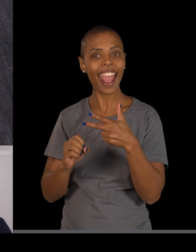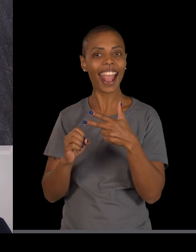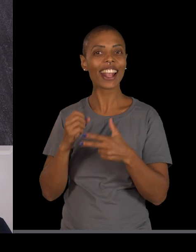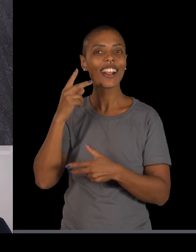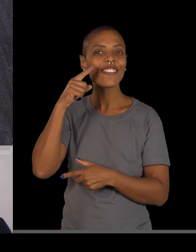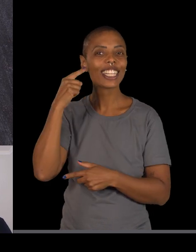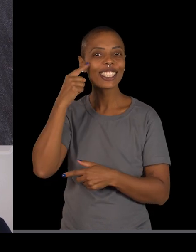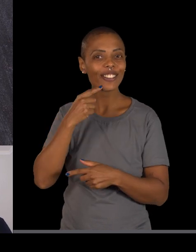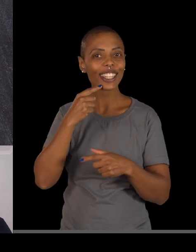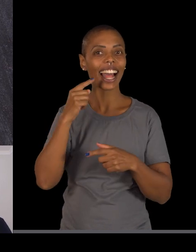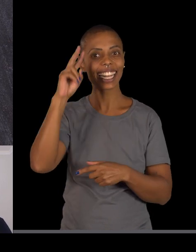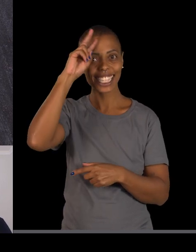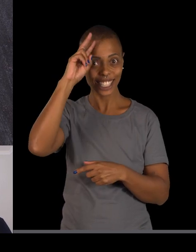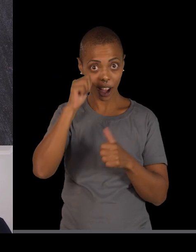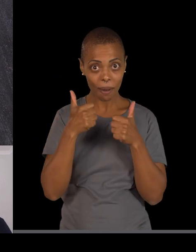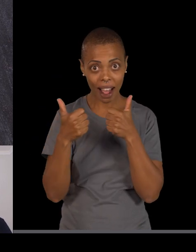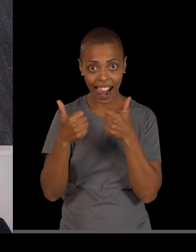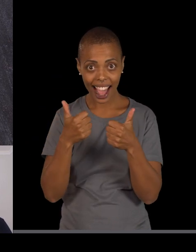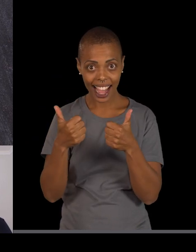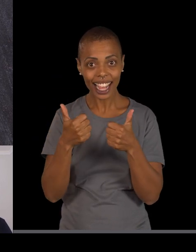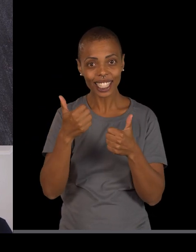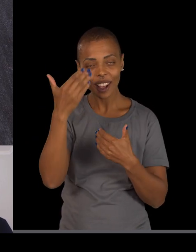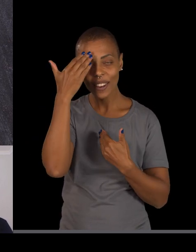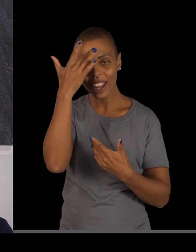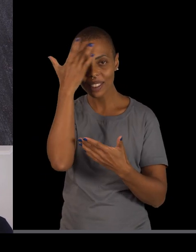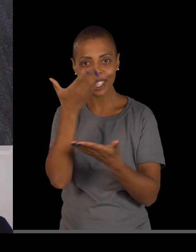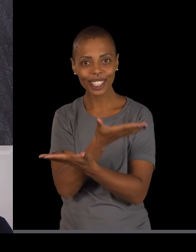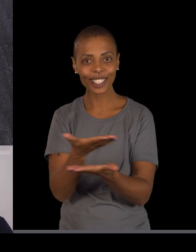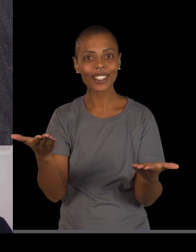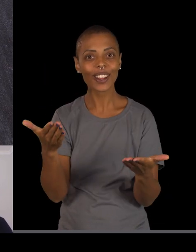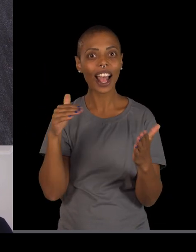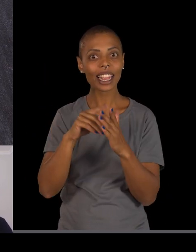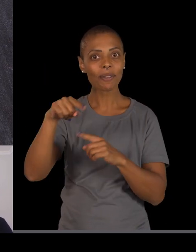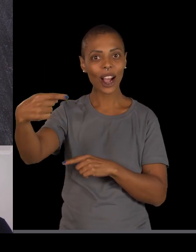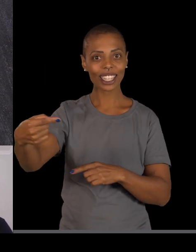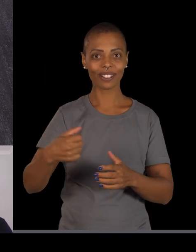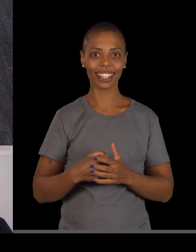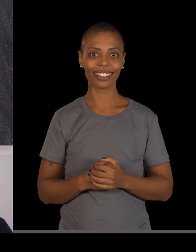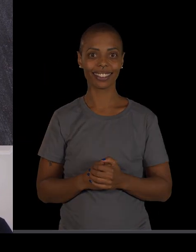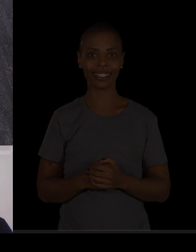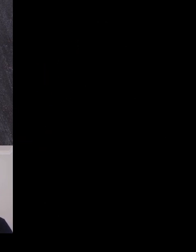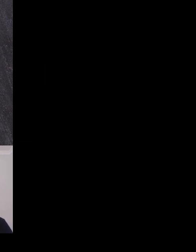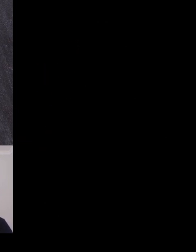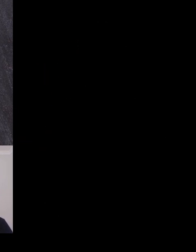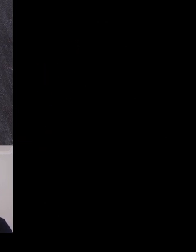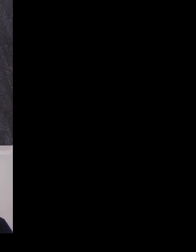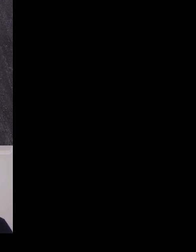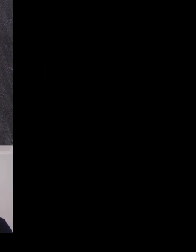nos vestibulares na parte de História. Beleza? Valeu, galera. Até a próxima.